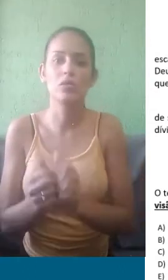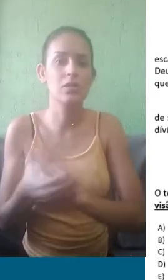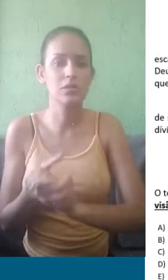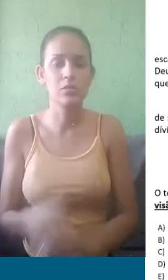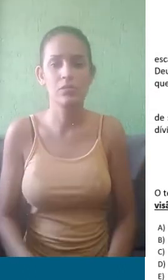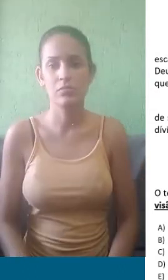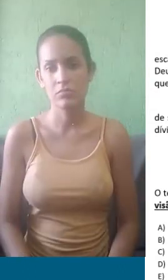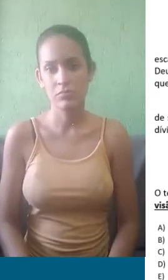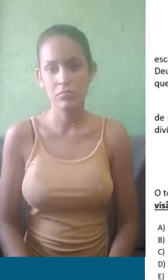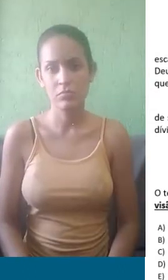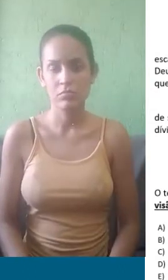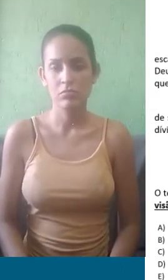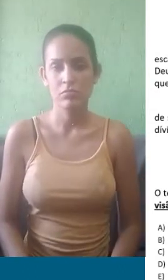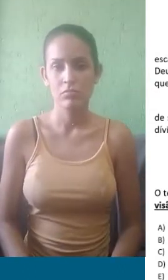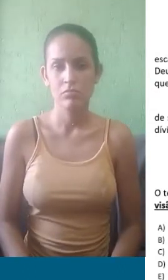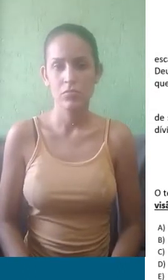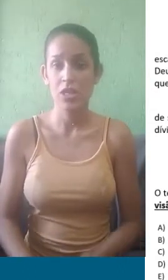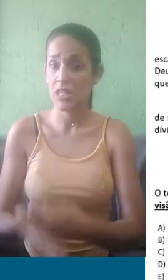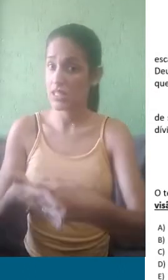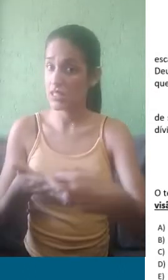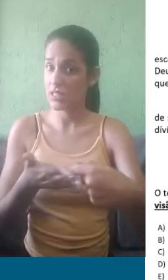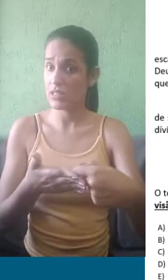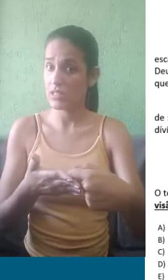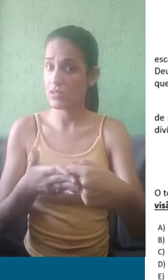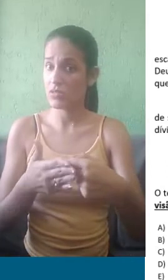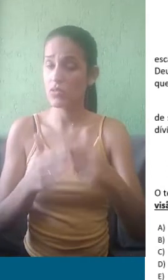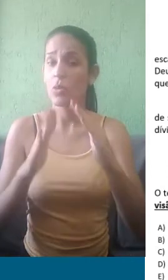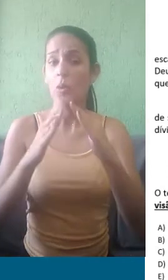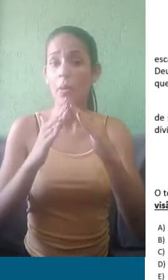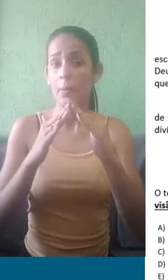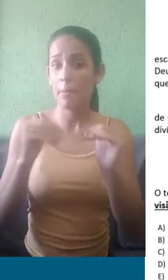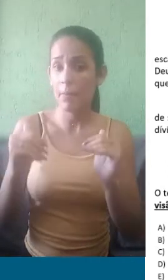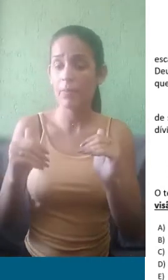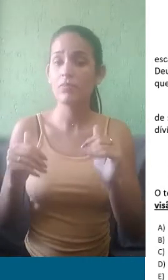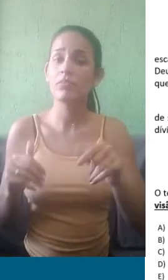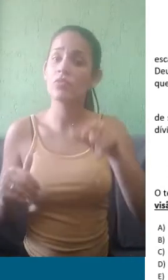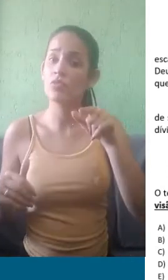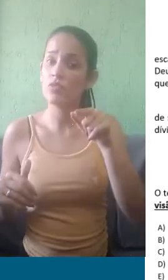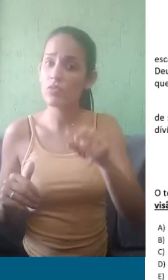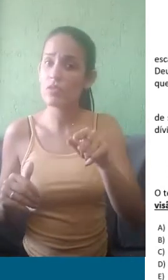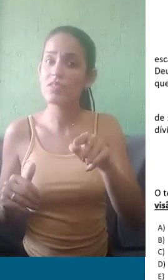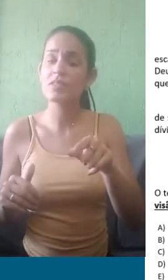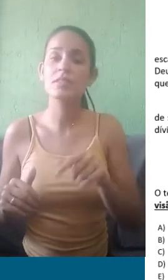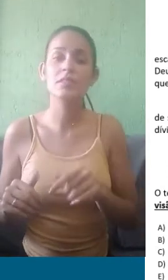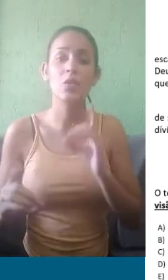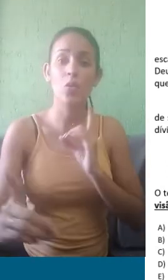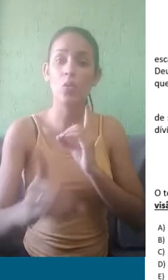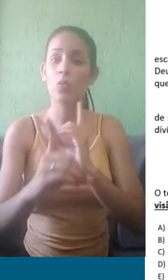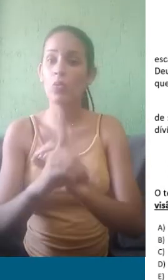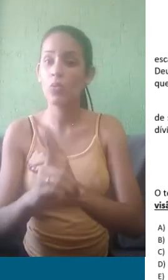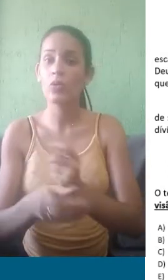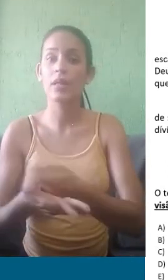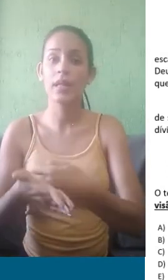A questão pede que se faça uma articulação entre a estética realista e a crítica que o autor